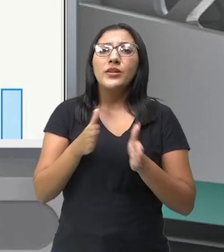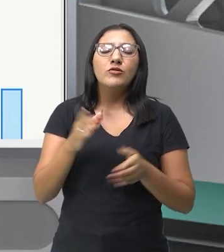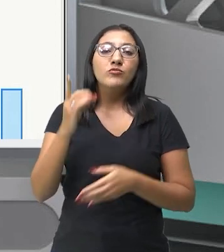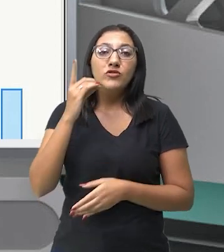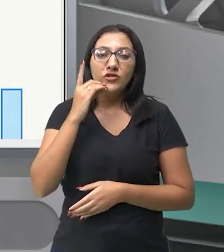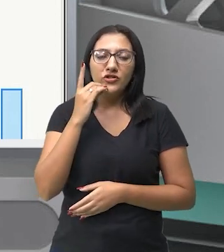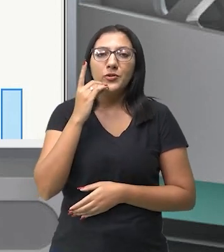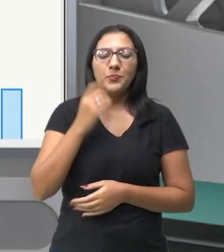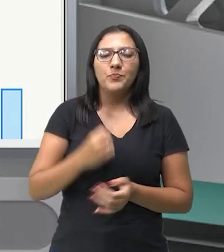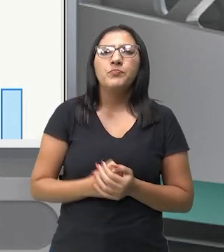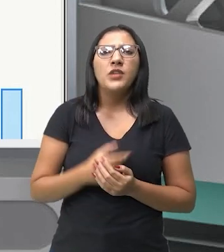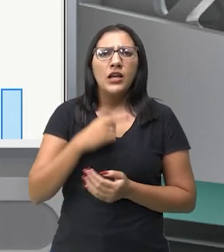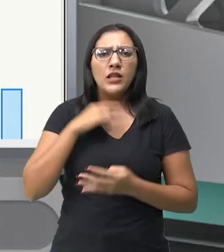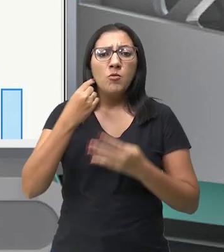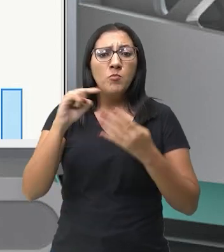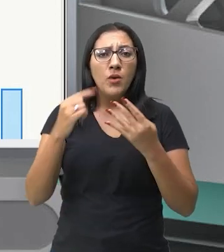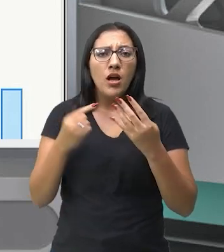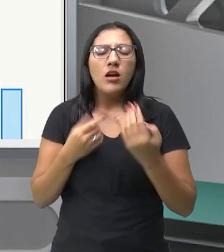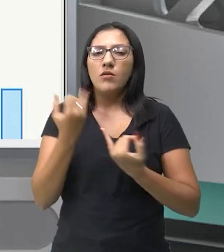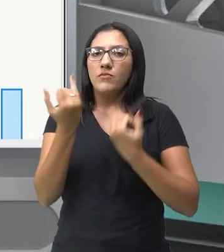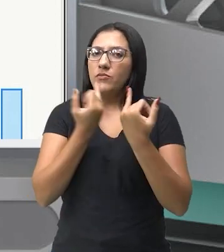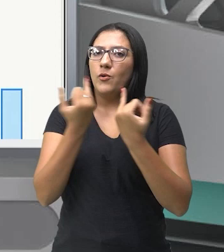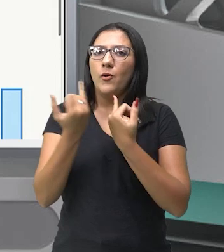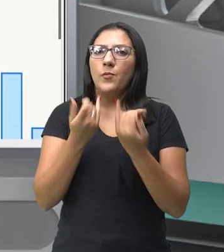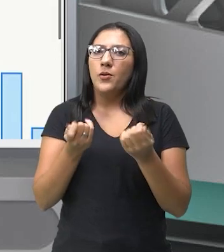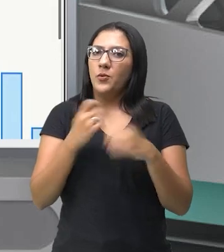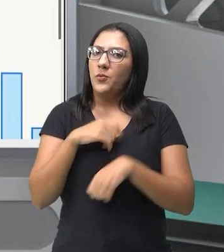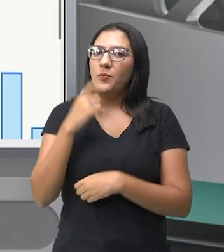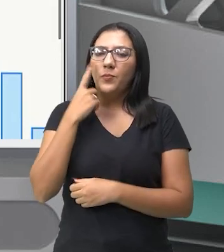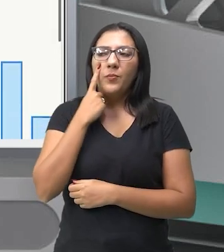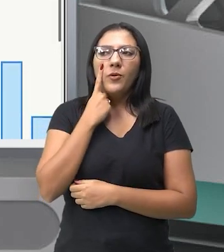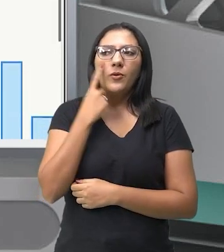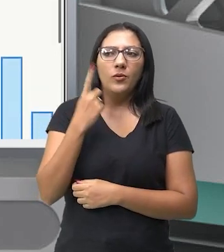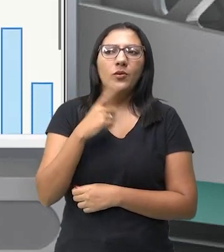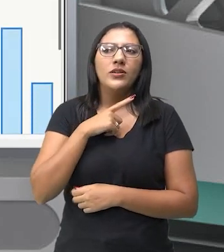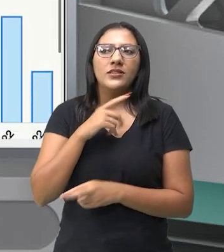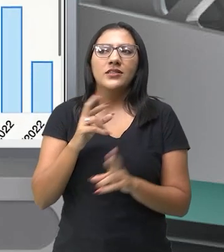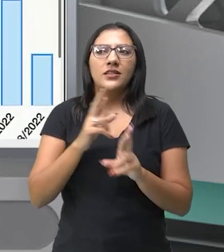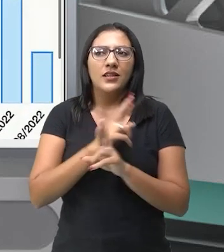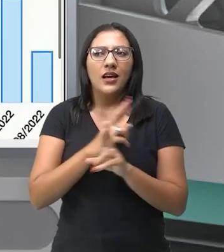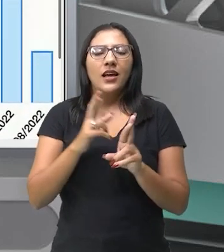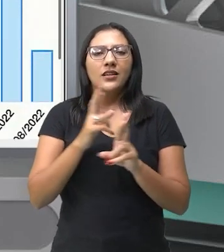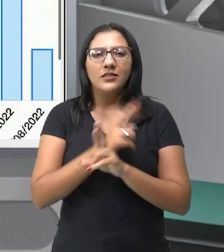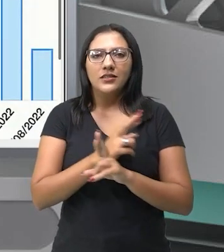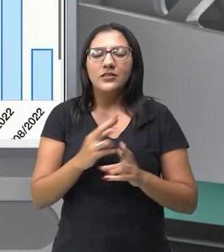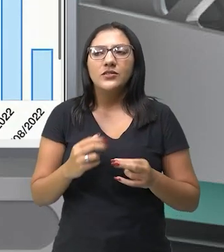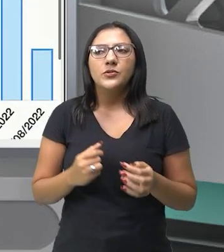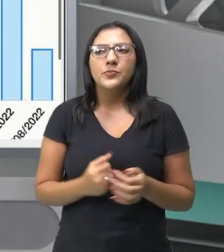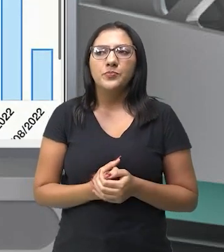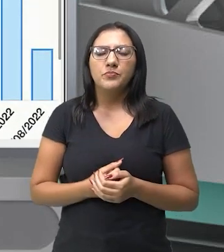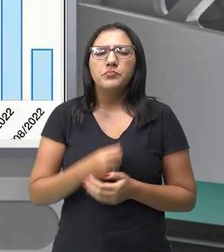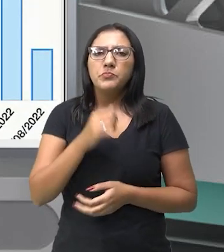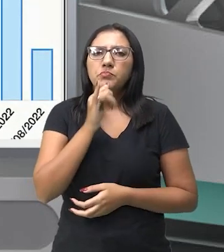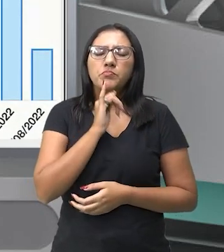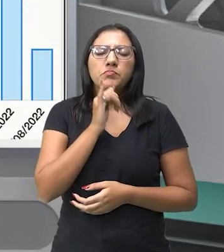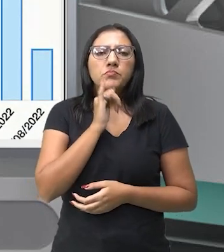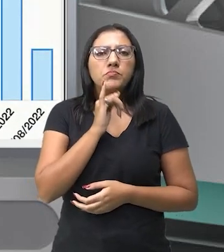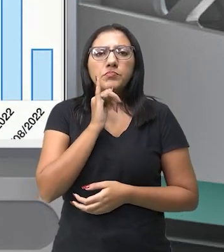de informações, tá bom? Várias informações relacionadas aí, por